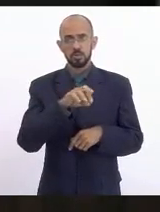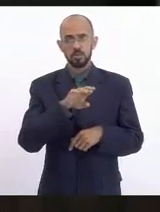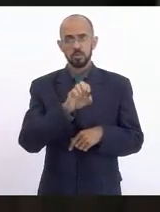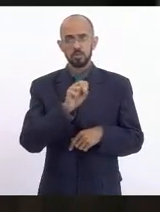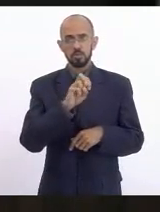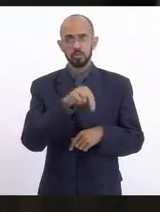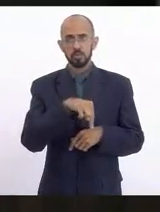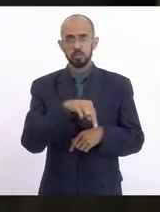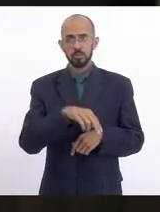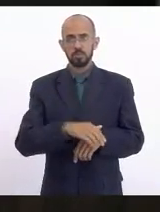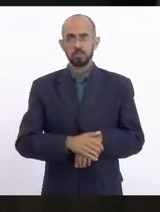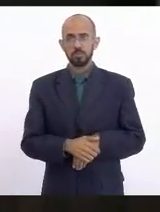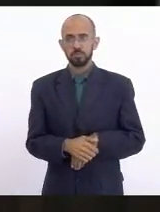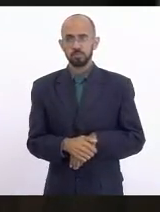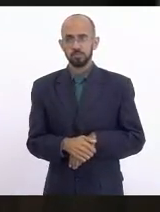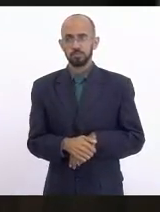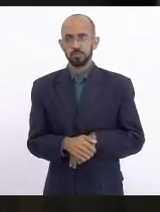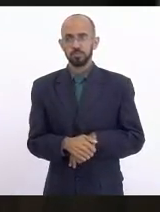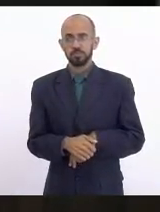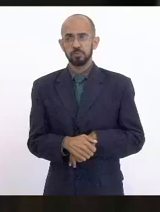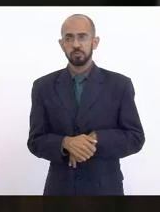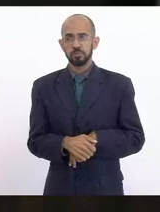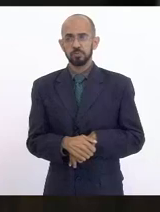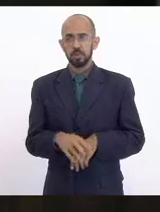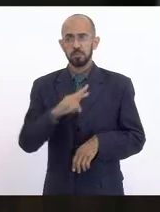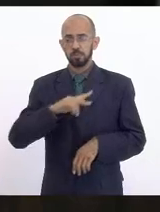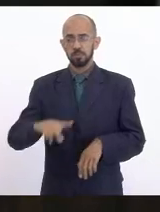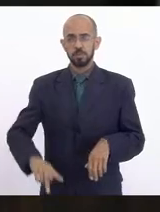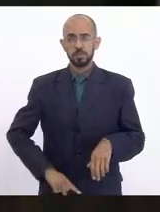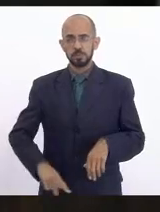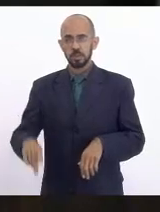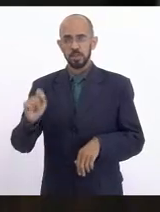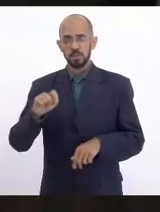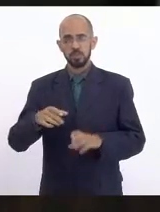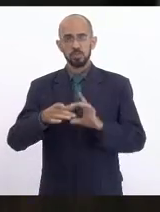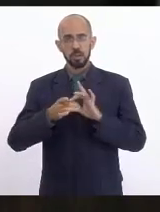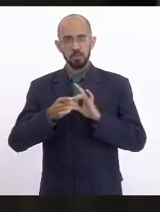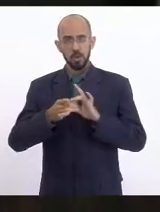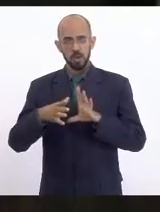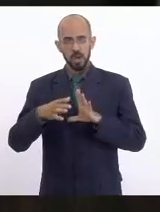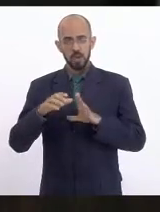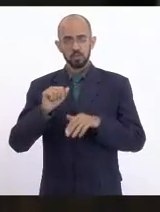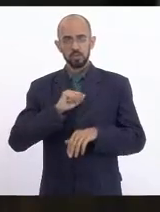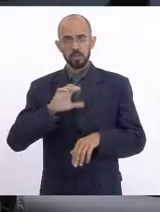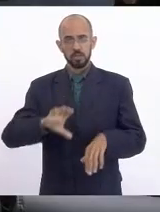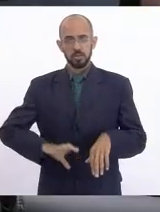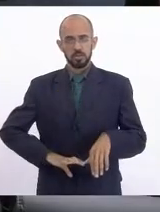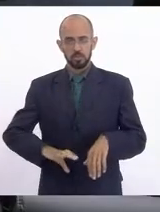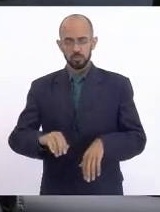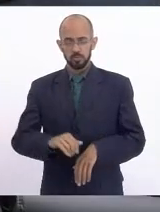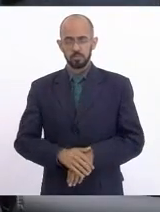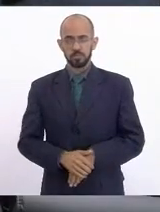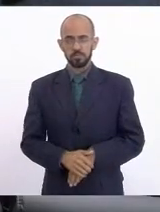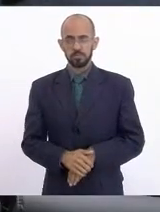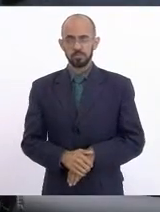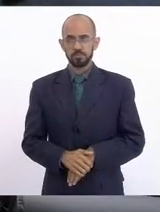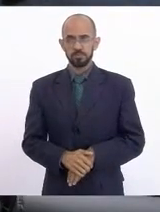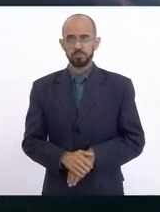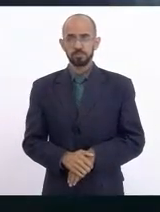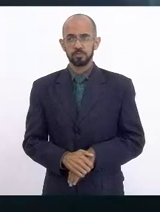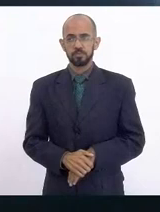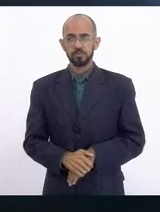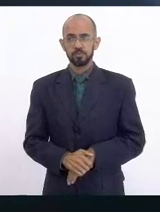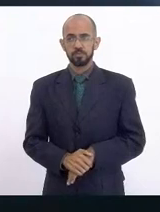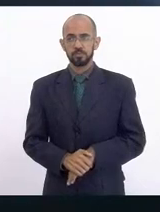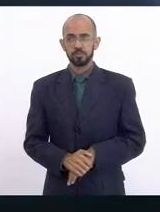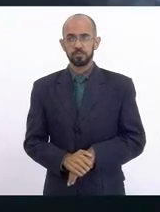crático Marco André Ceciliano e e por favor amiga o presidente